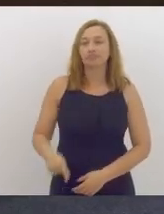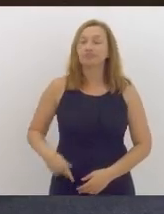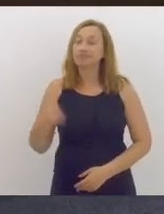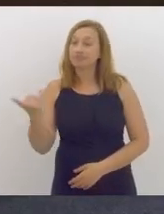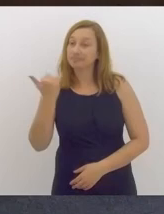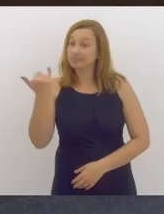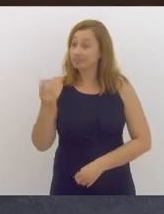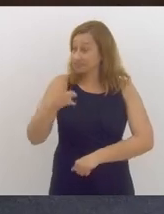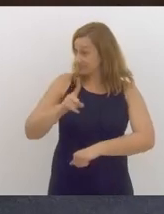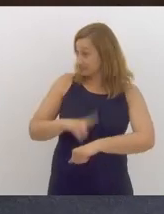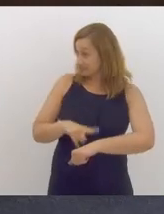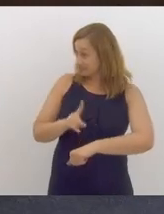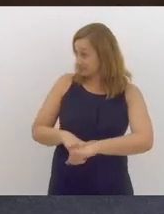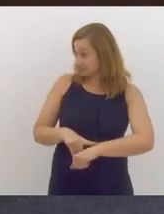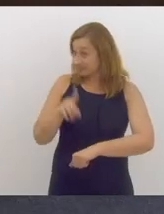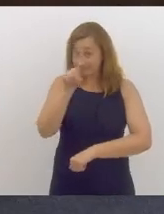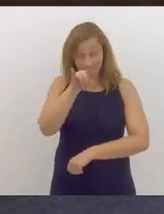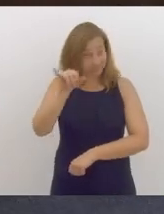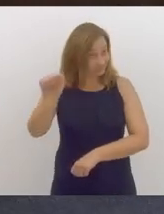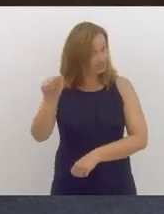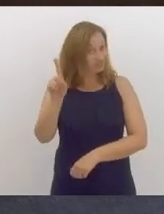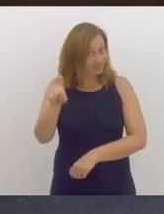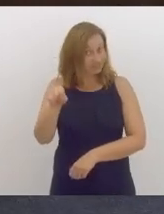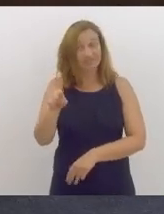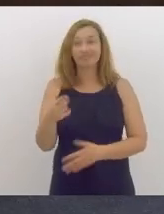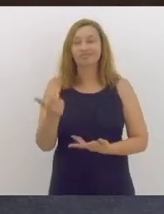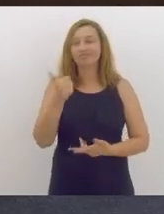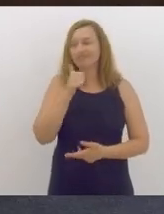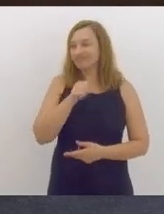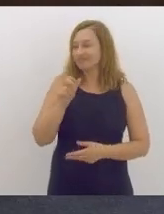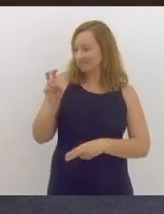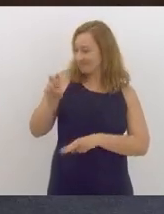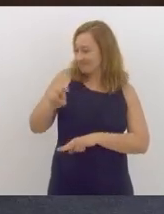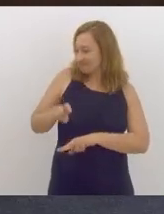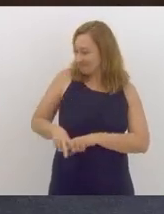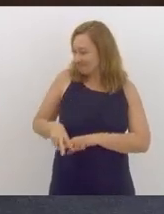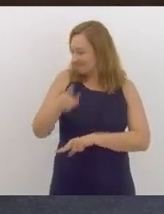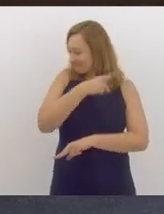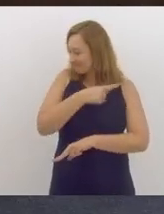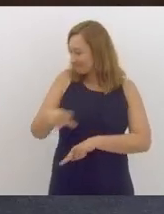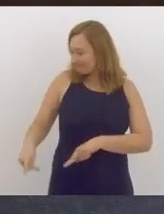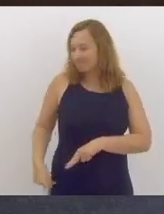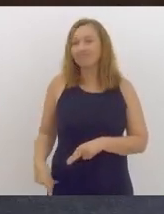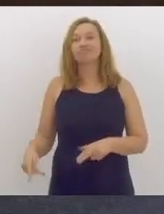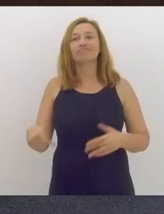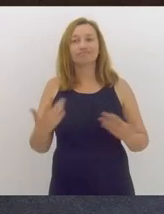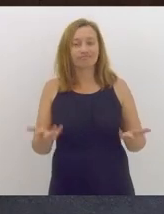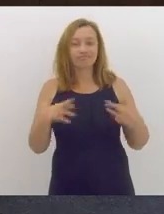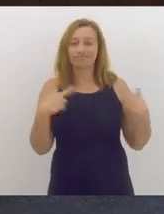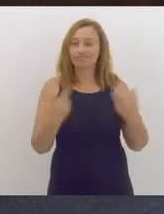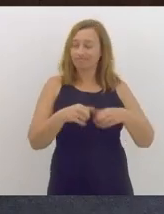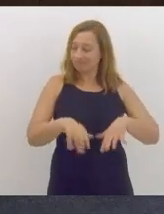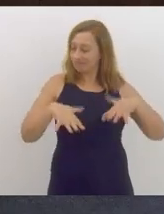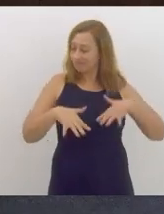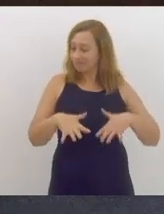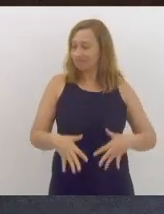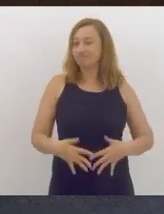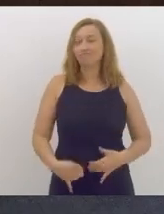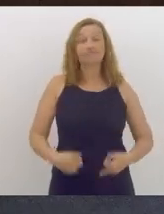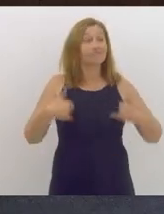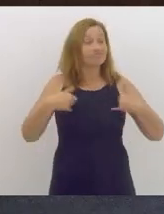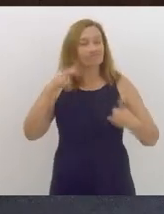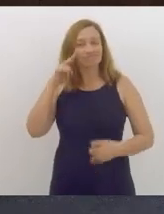momento, neste dia, né, a senhora aí como presidenta desta sessão, me orgulha muito